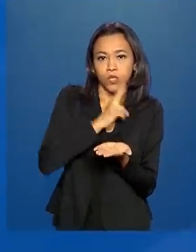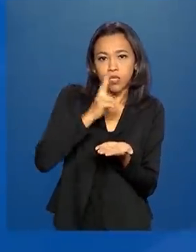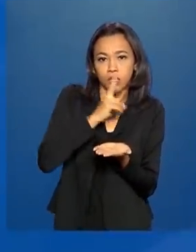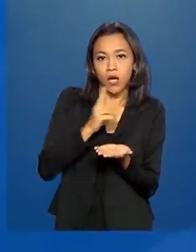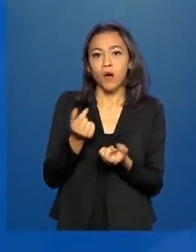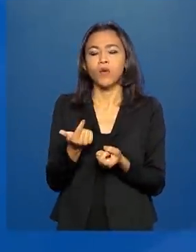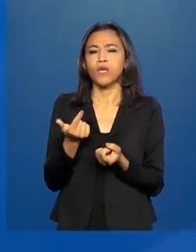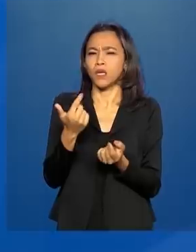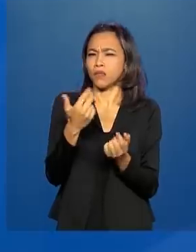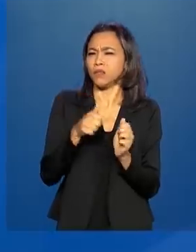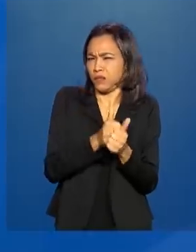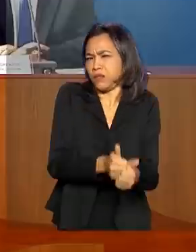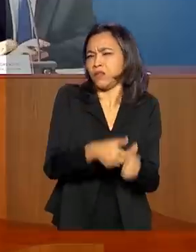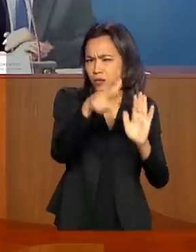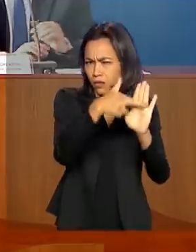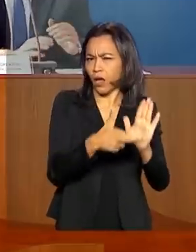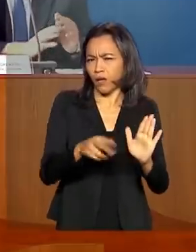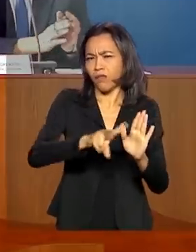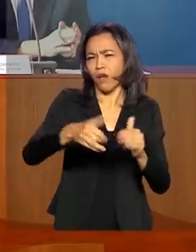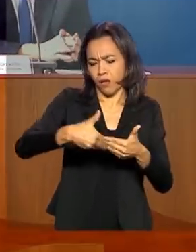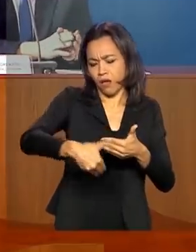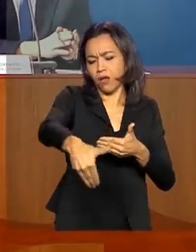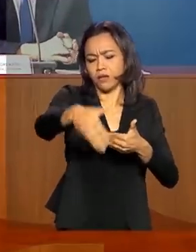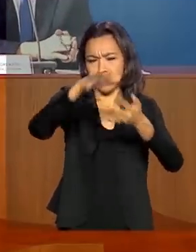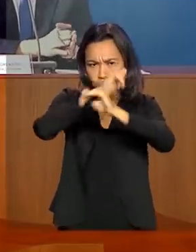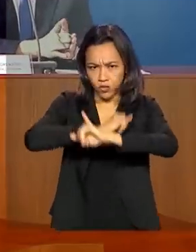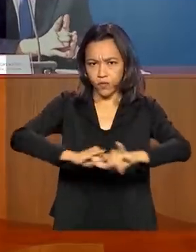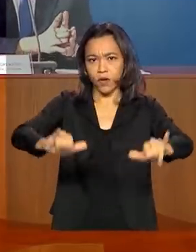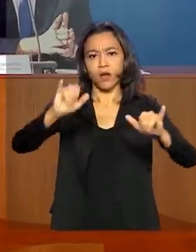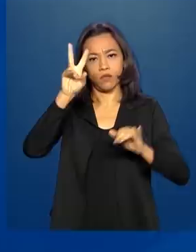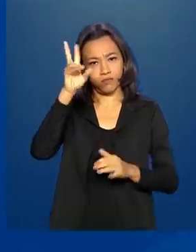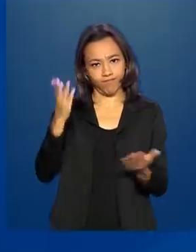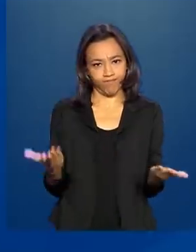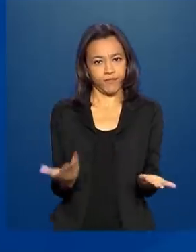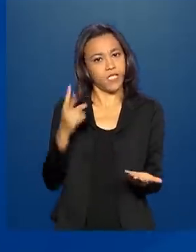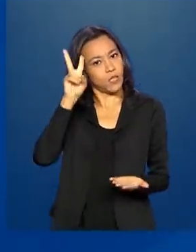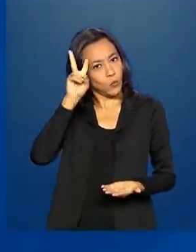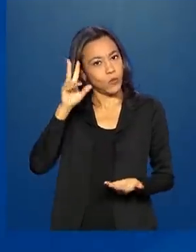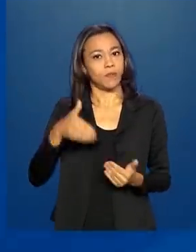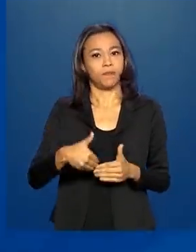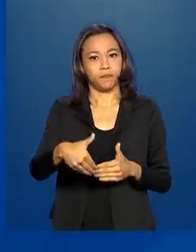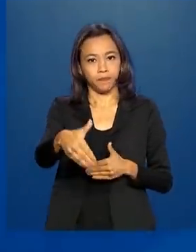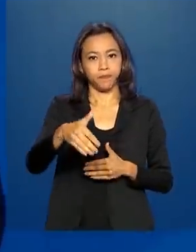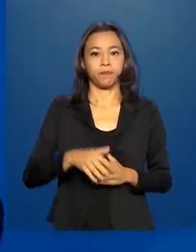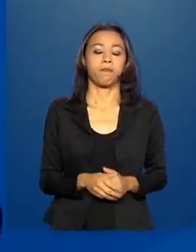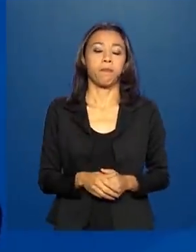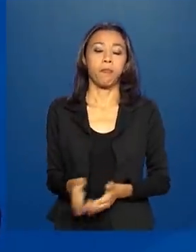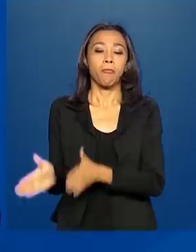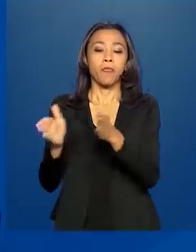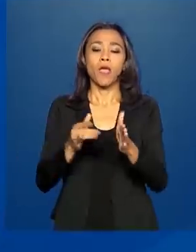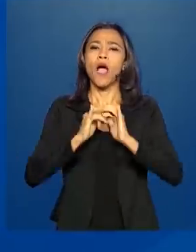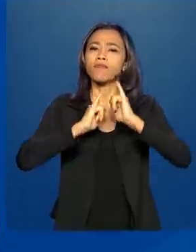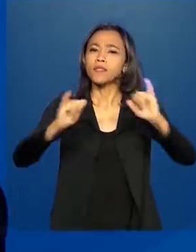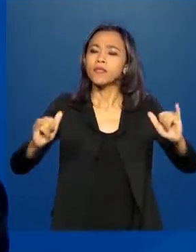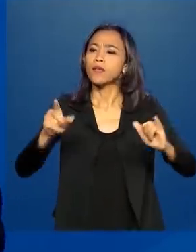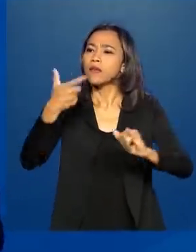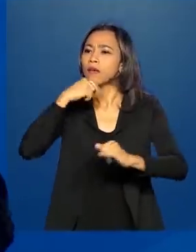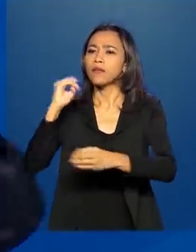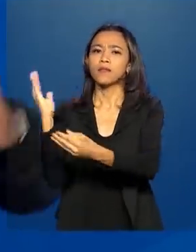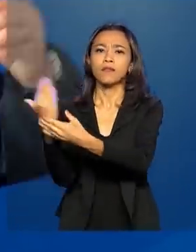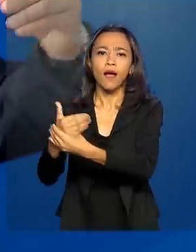os procedimentos serão divulgados nesta segunda-feira. Queremos dar tranquilidade ao taxista,